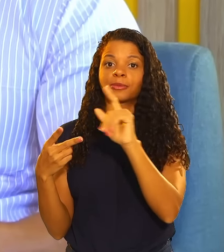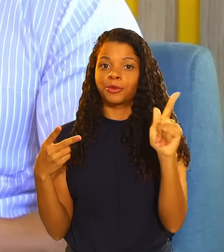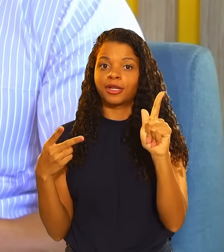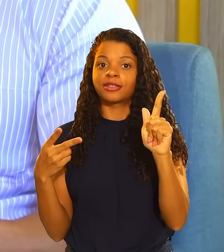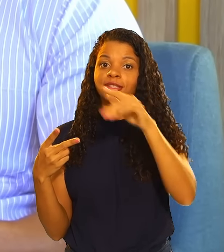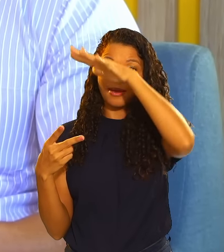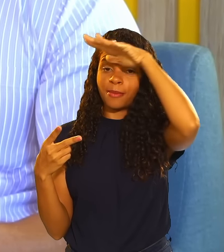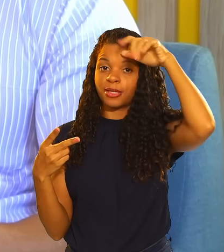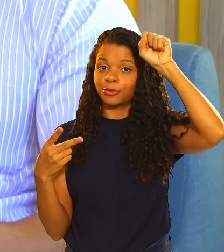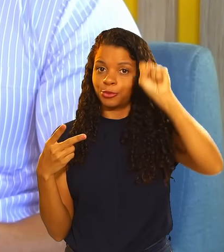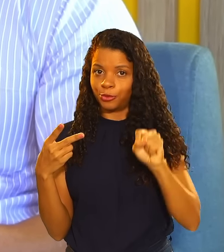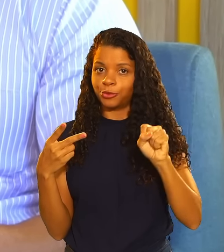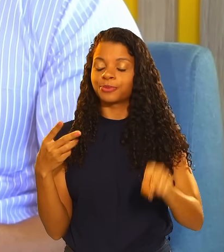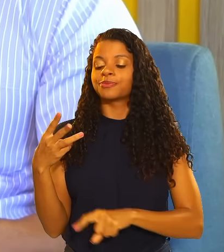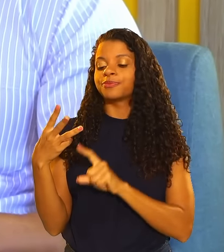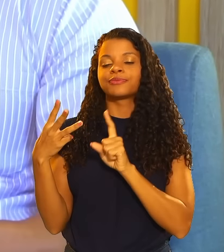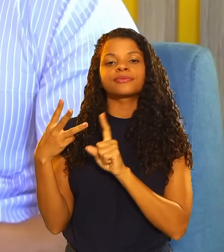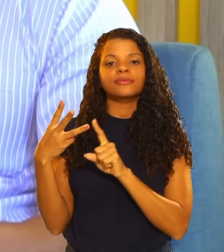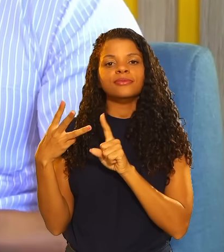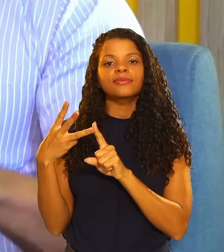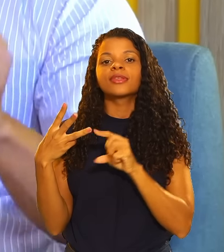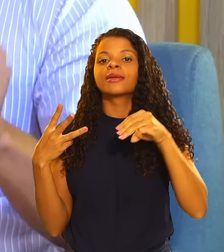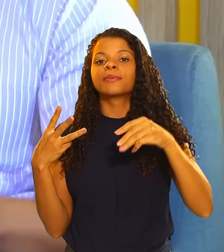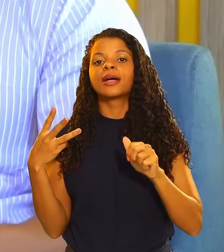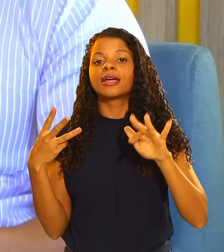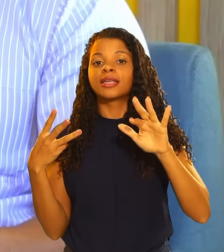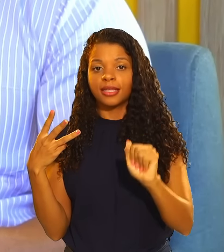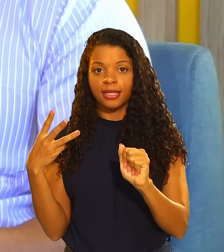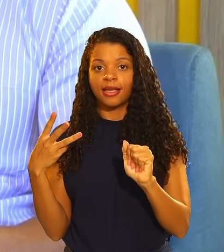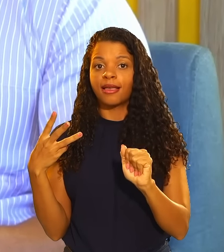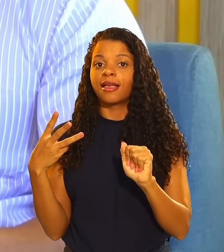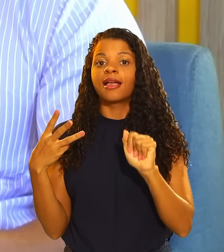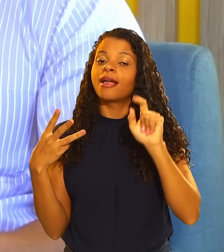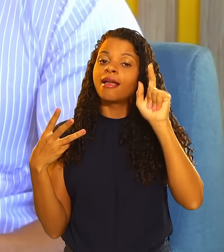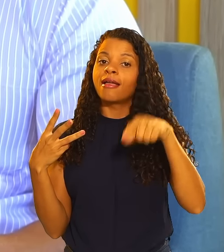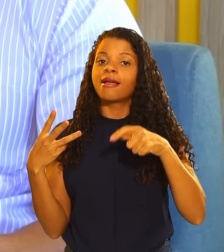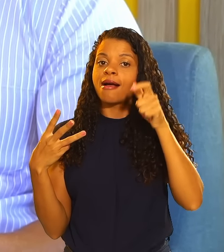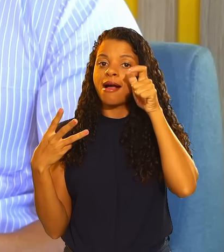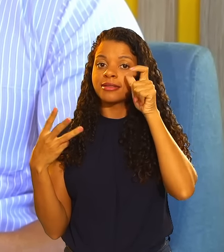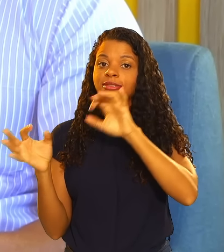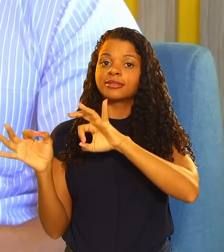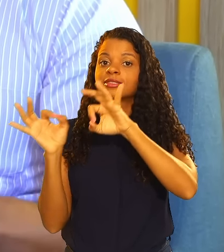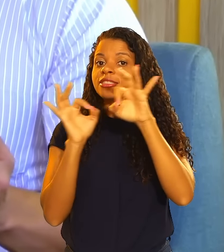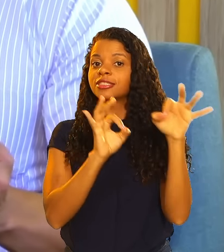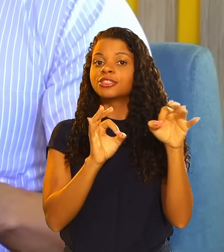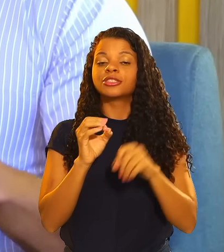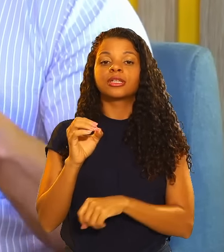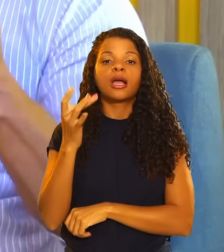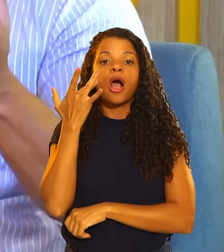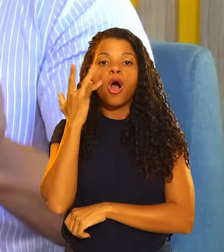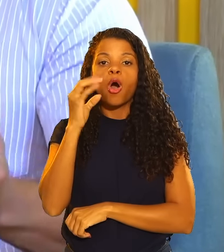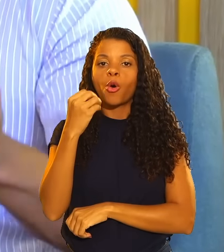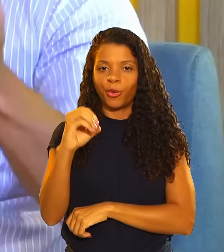Mato Grosso do Sul. E um abraço também muito especial para Maria de Fátima Trombini, que assiste ao nosso programa